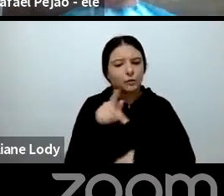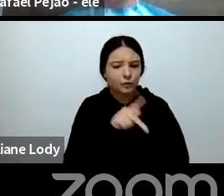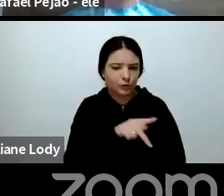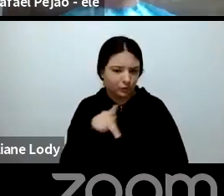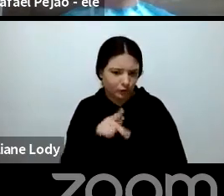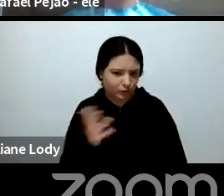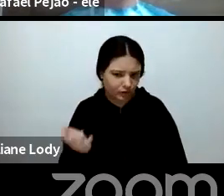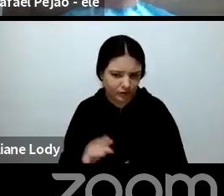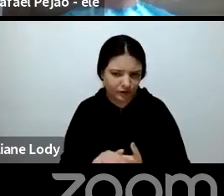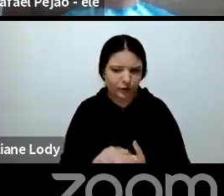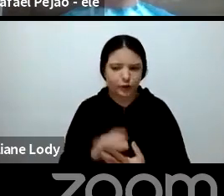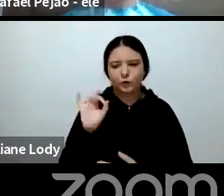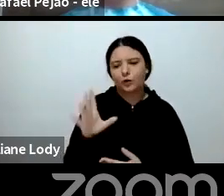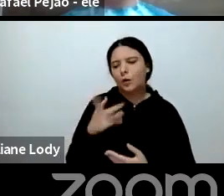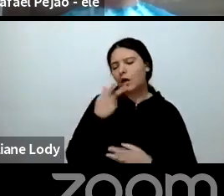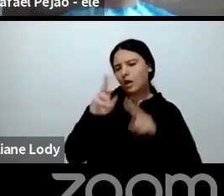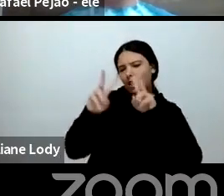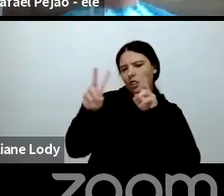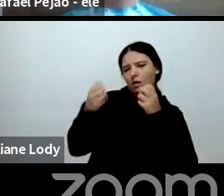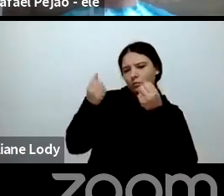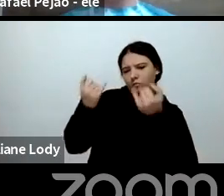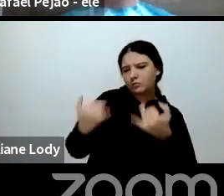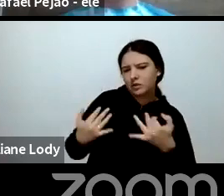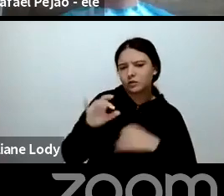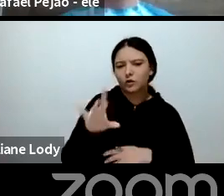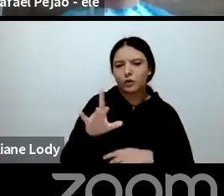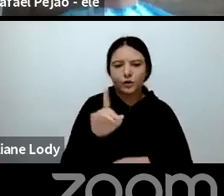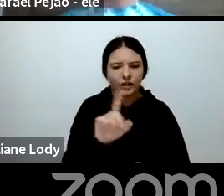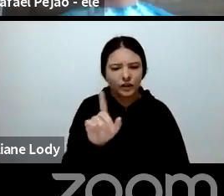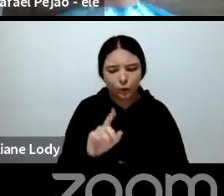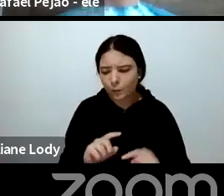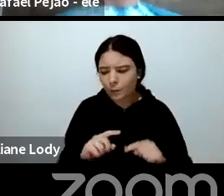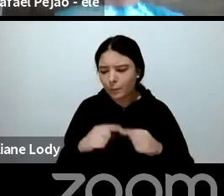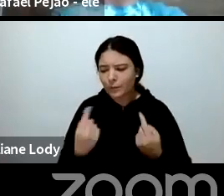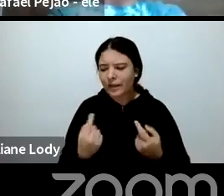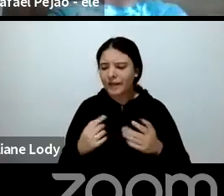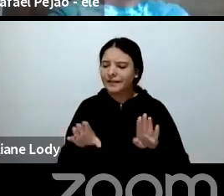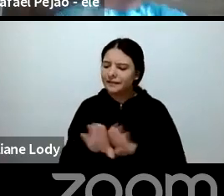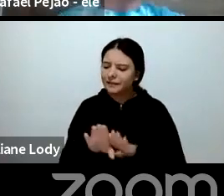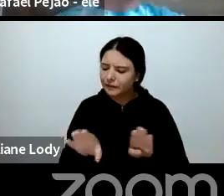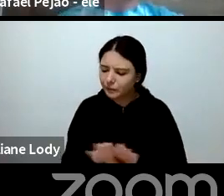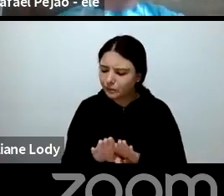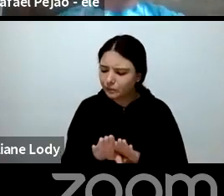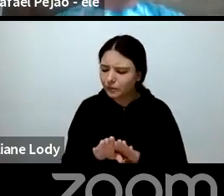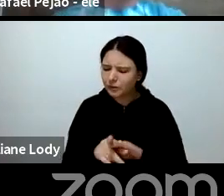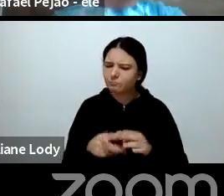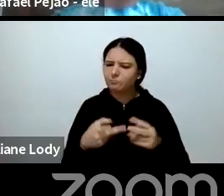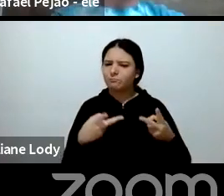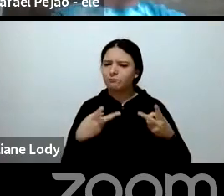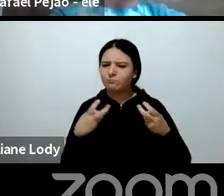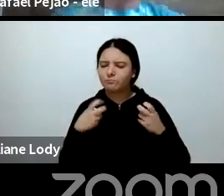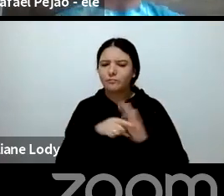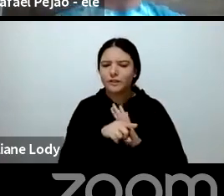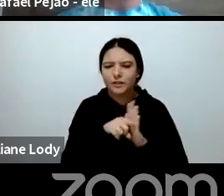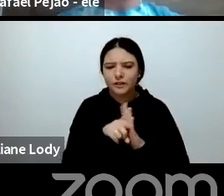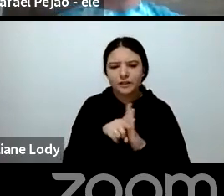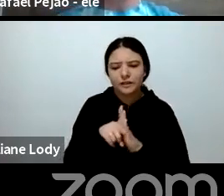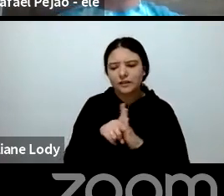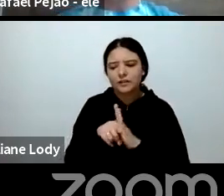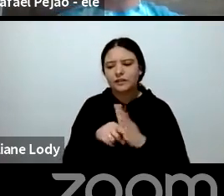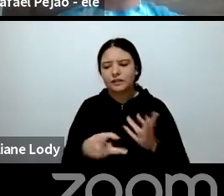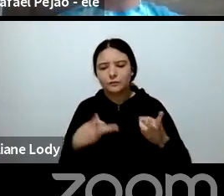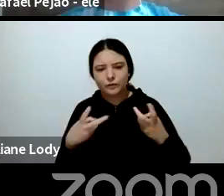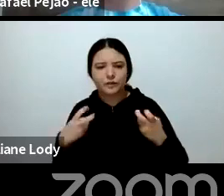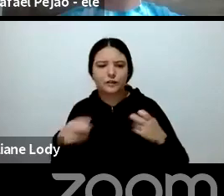para falar sobre, né? Porque eu acho que um tanto também que eu percebo nas pesquisas, mesmo no povo que